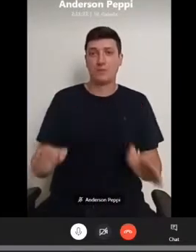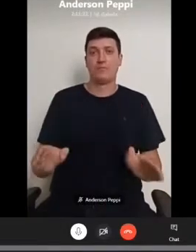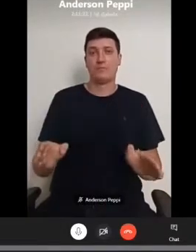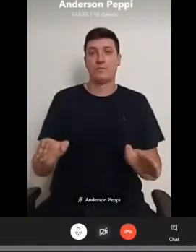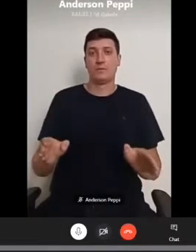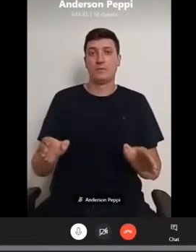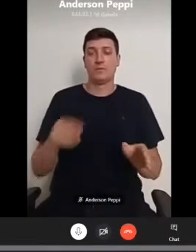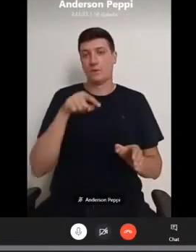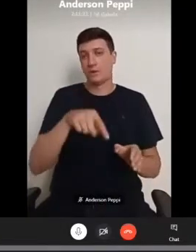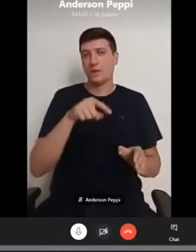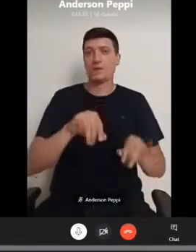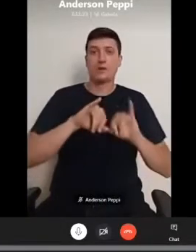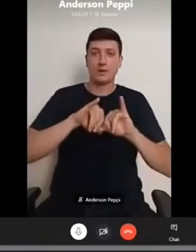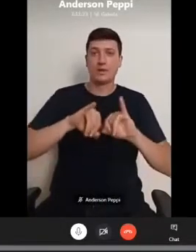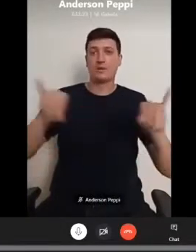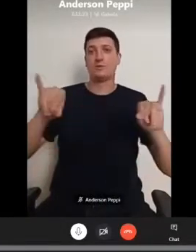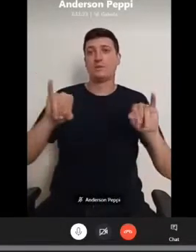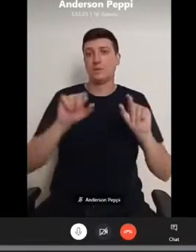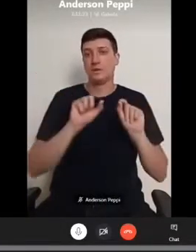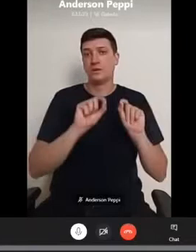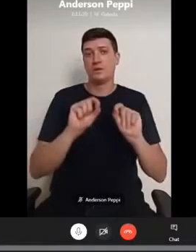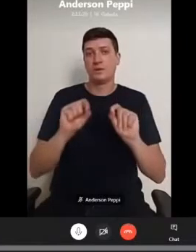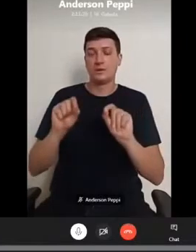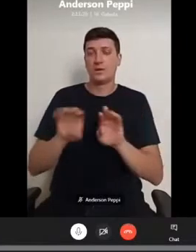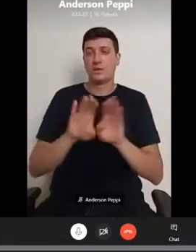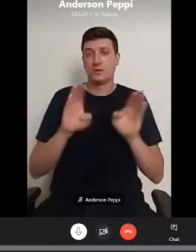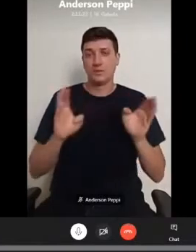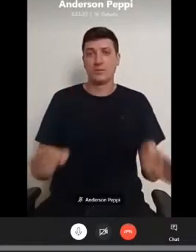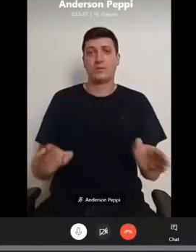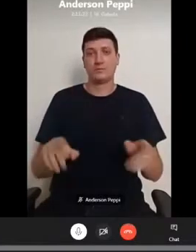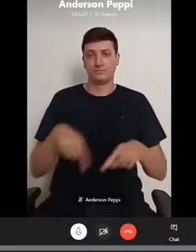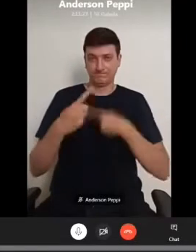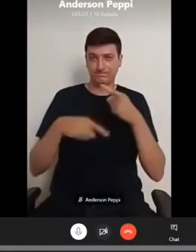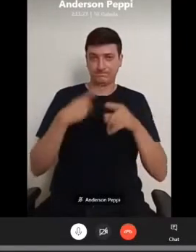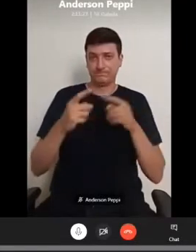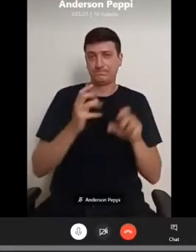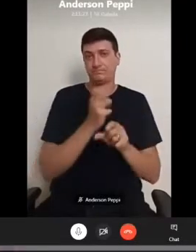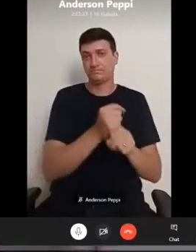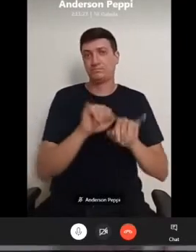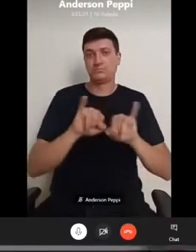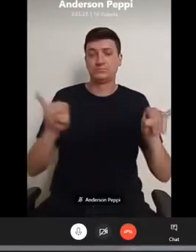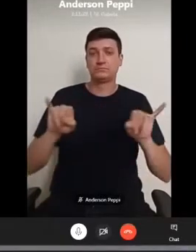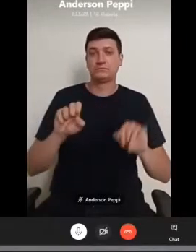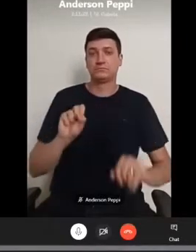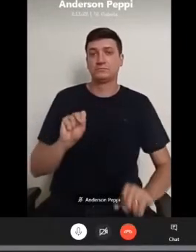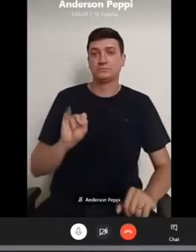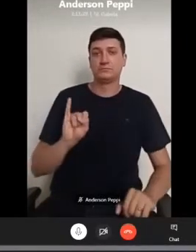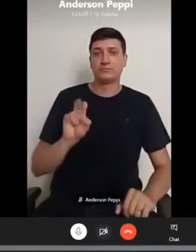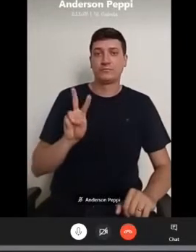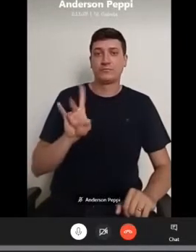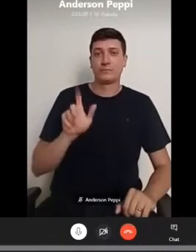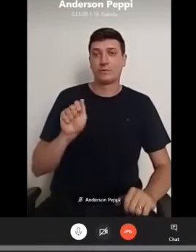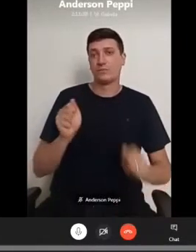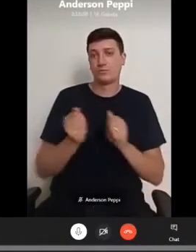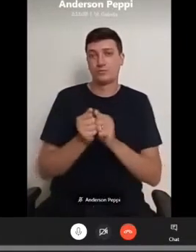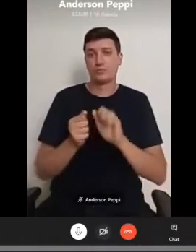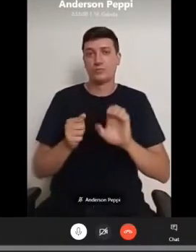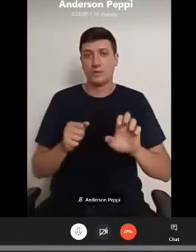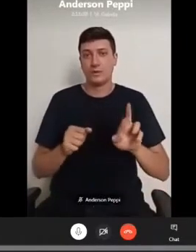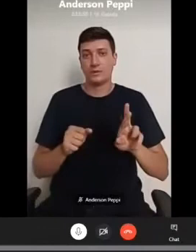do resultado. Silvio dos Santos e Érica Cristina Lial Tiago.